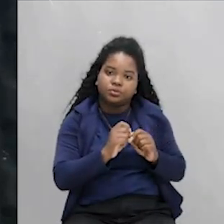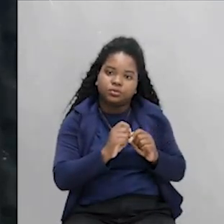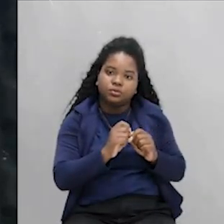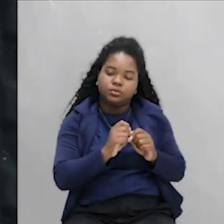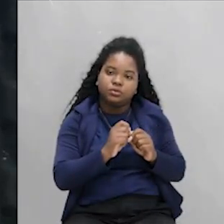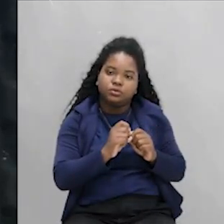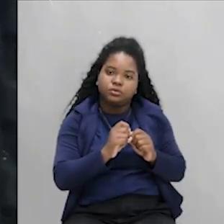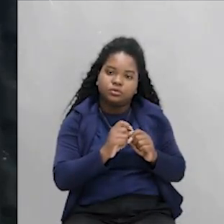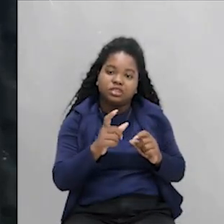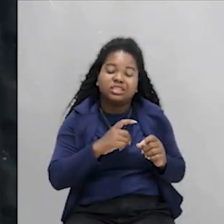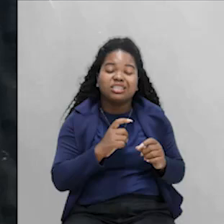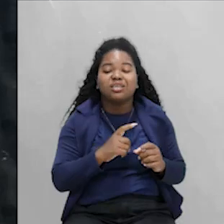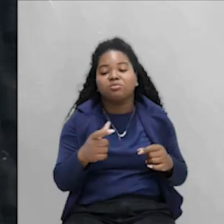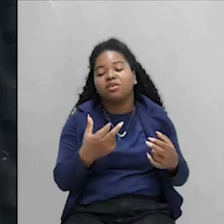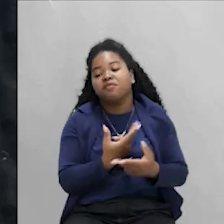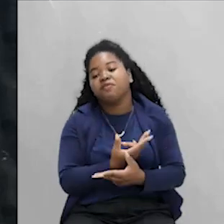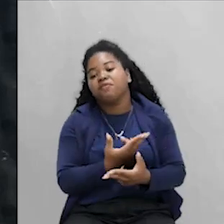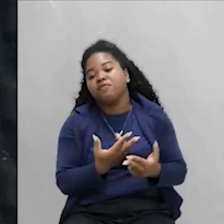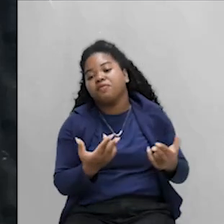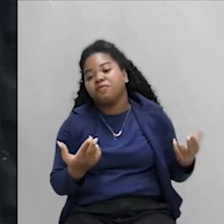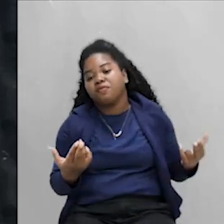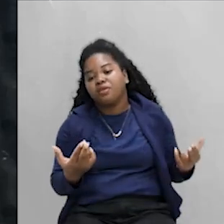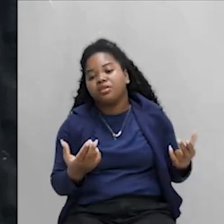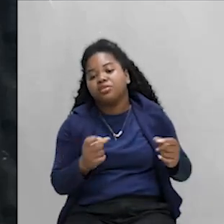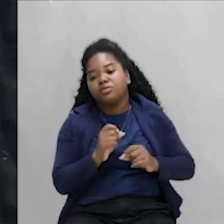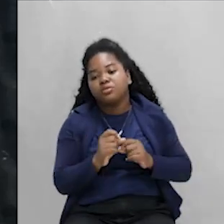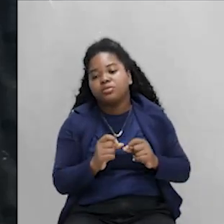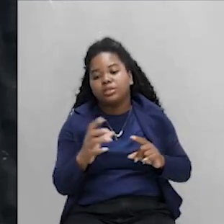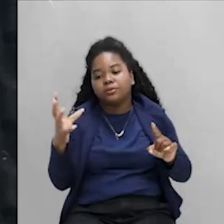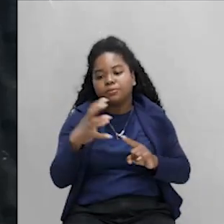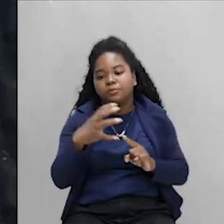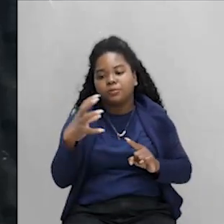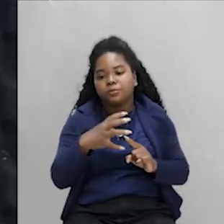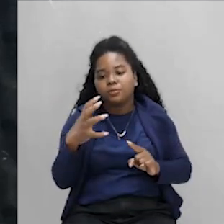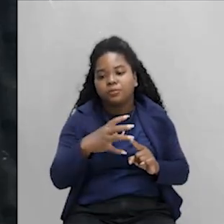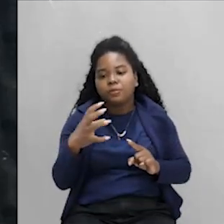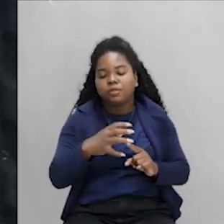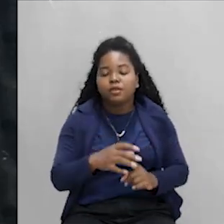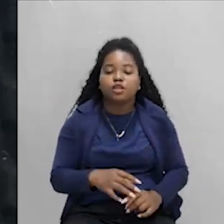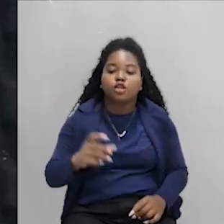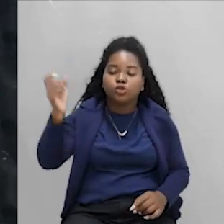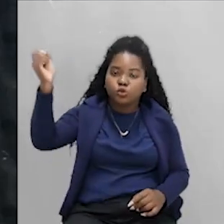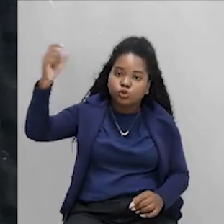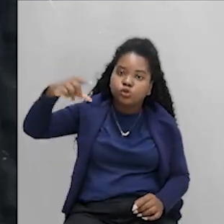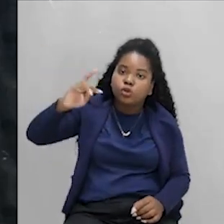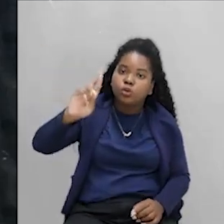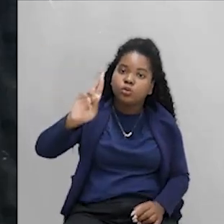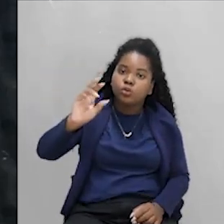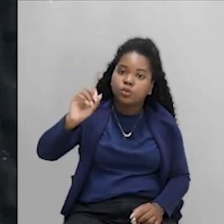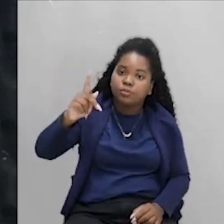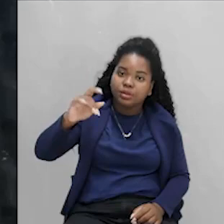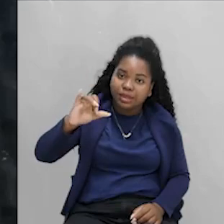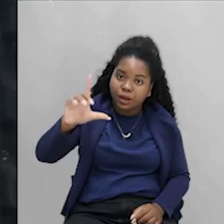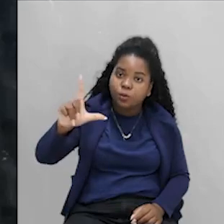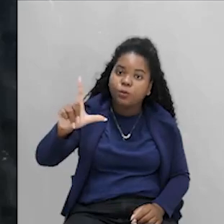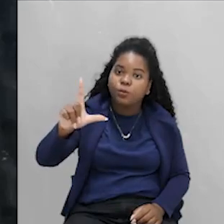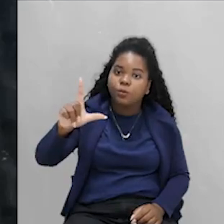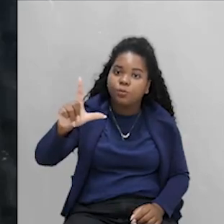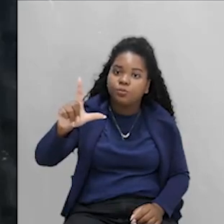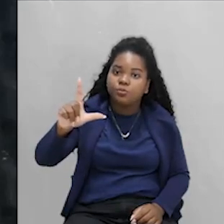ele recebe muita muito sol né um pai é tropical recebe muito sol beleza